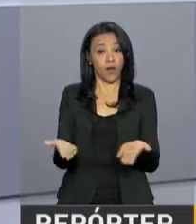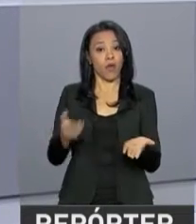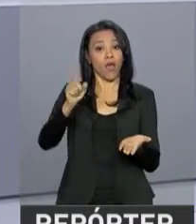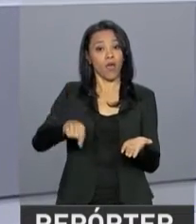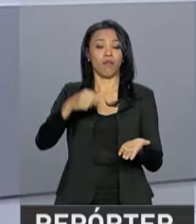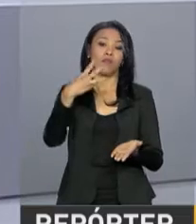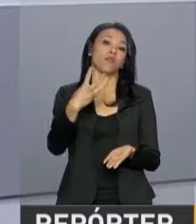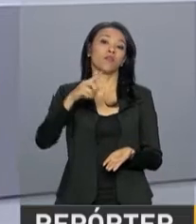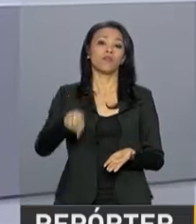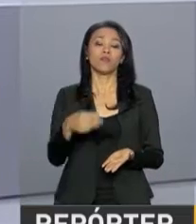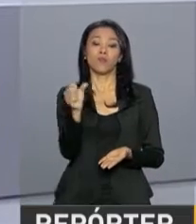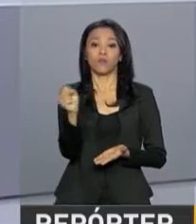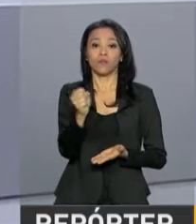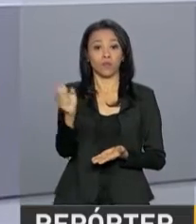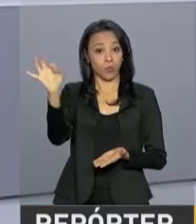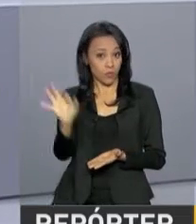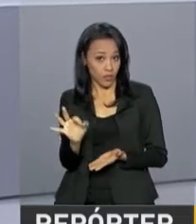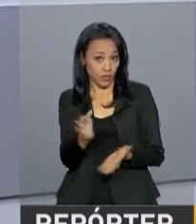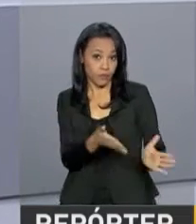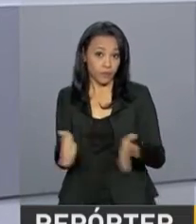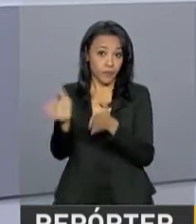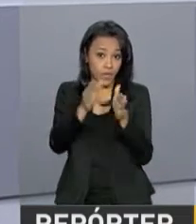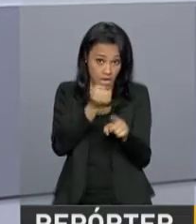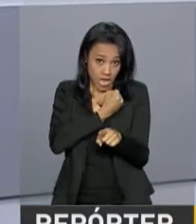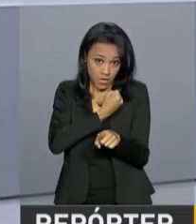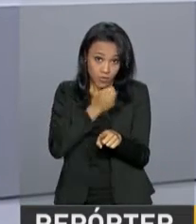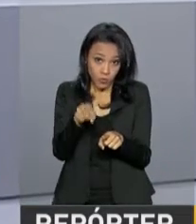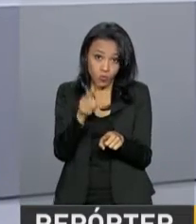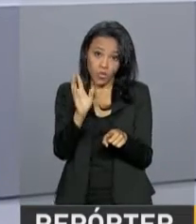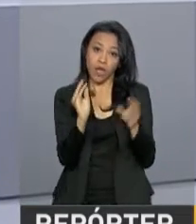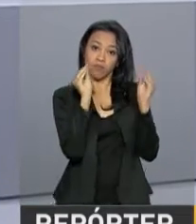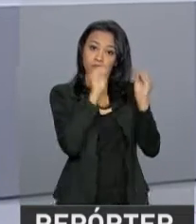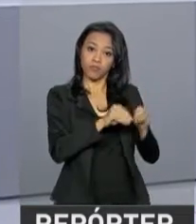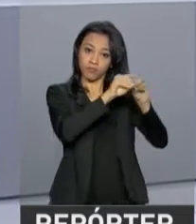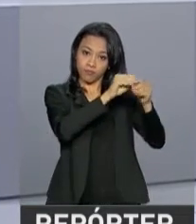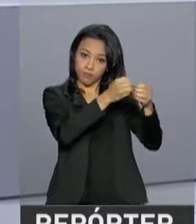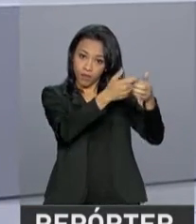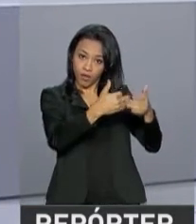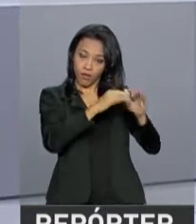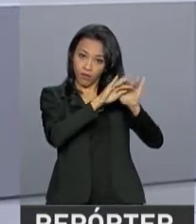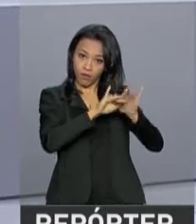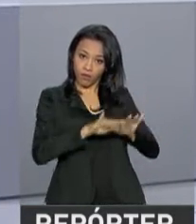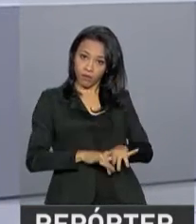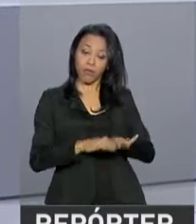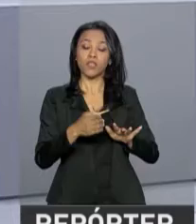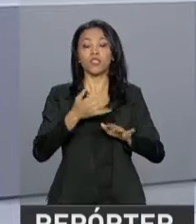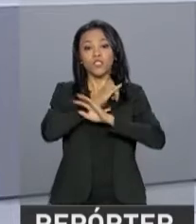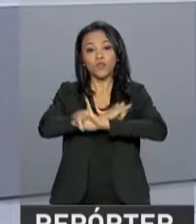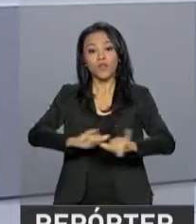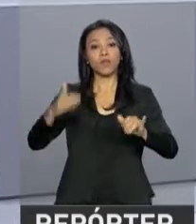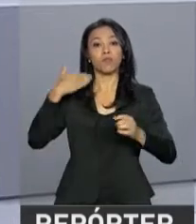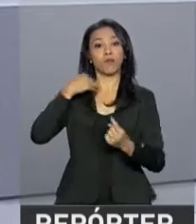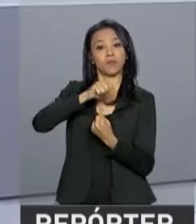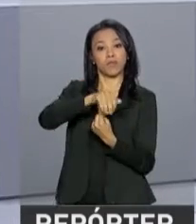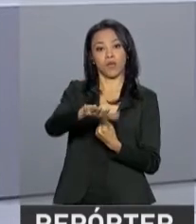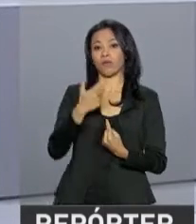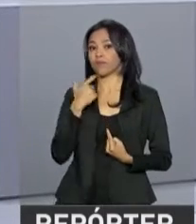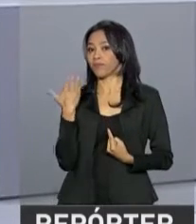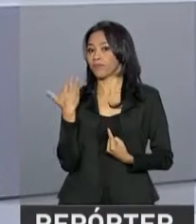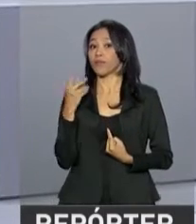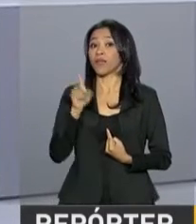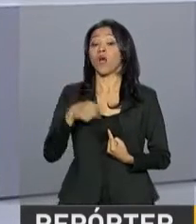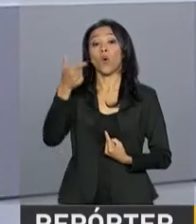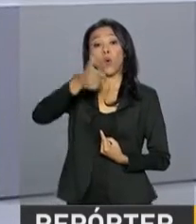3,88 por cento os números estão no boletim focus divulgado hoje pelo banco central a projeção da taxa básica de